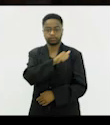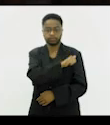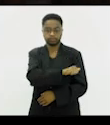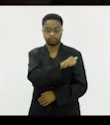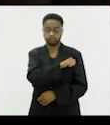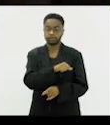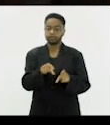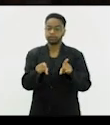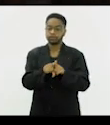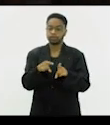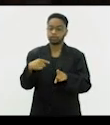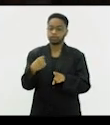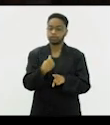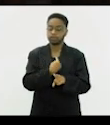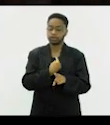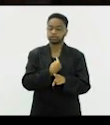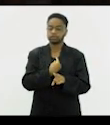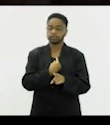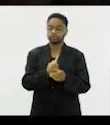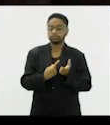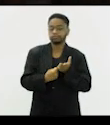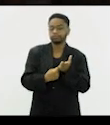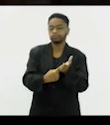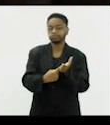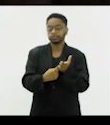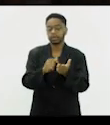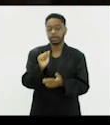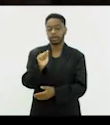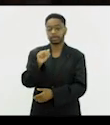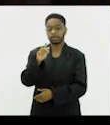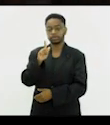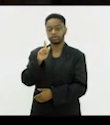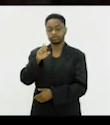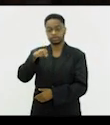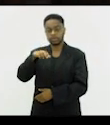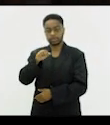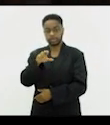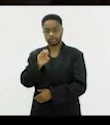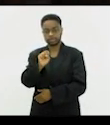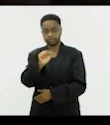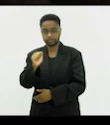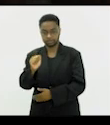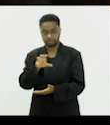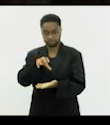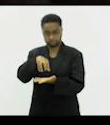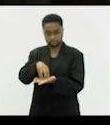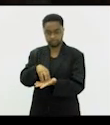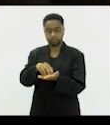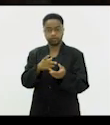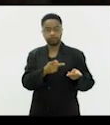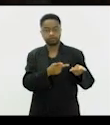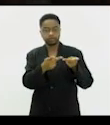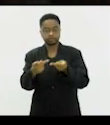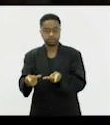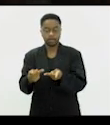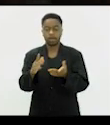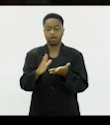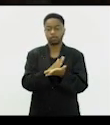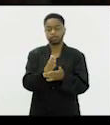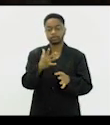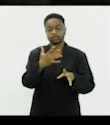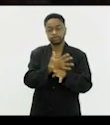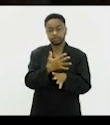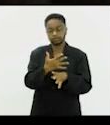estamos marcando para que a GENERSA possa ir a alguns municípios, junto com a Comissão de Saneamento Ambiental, para